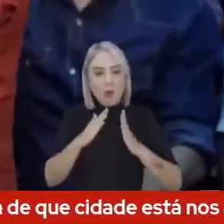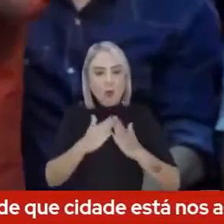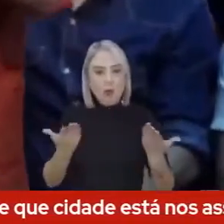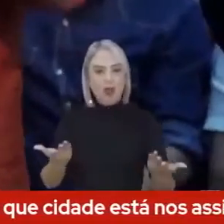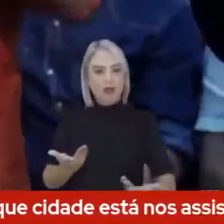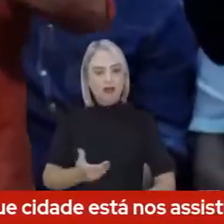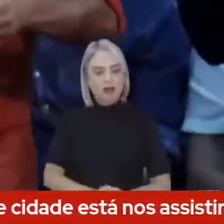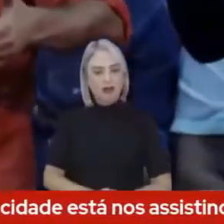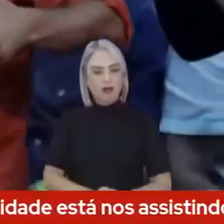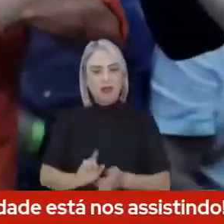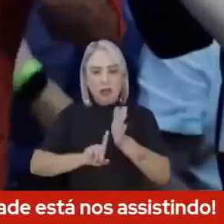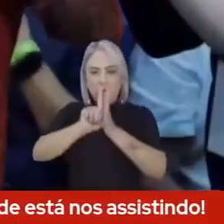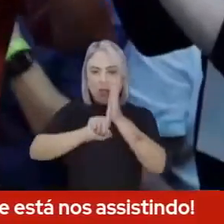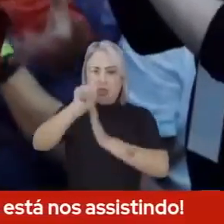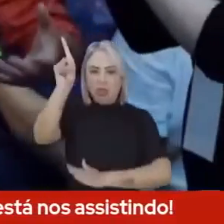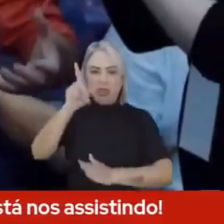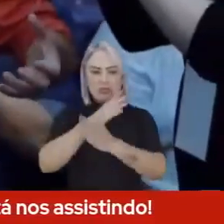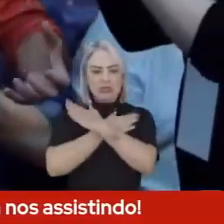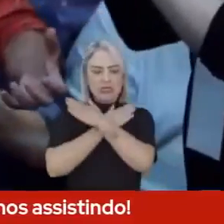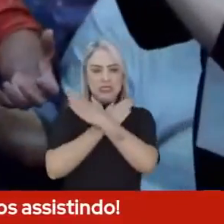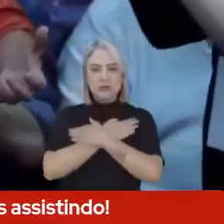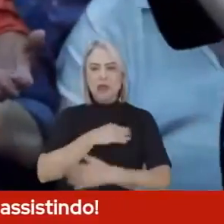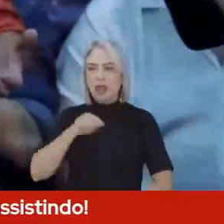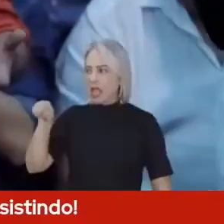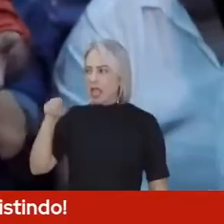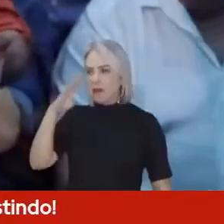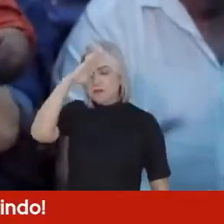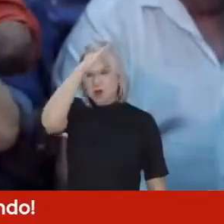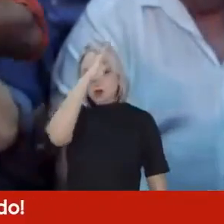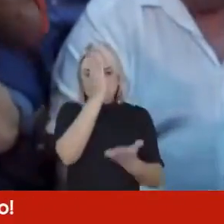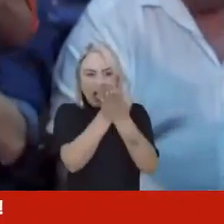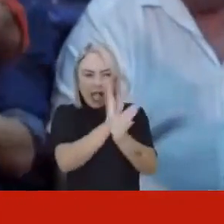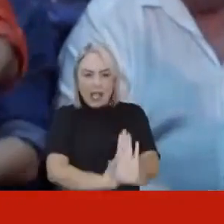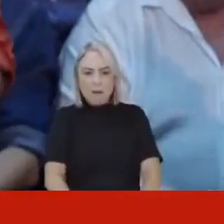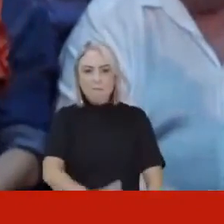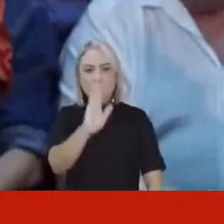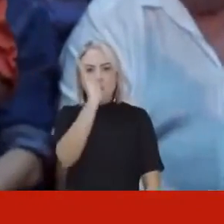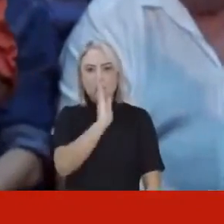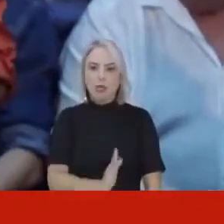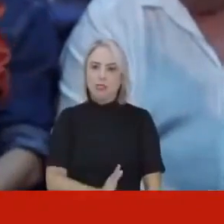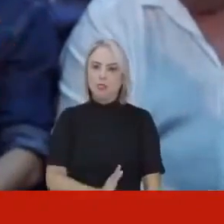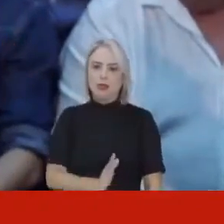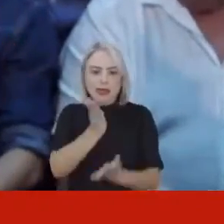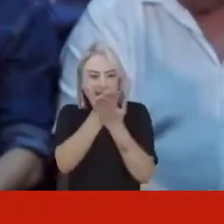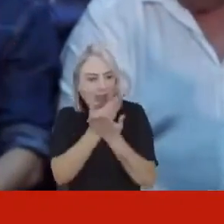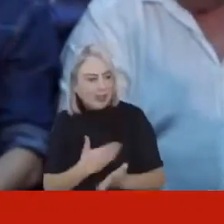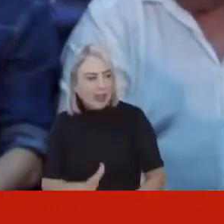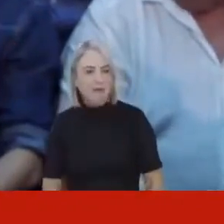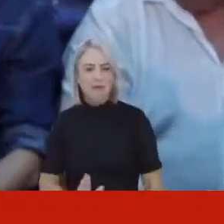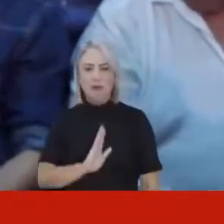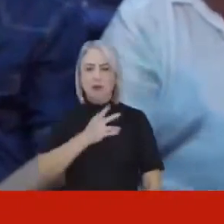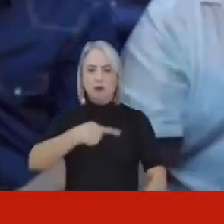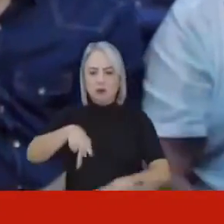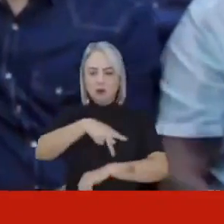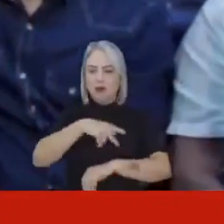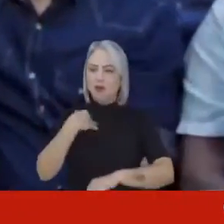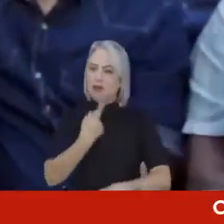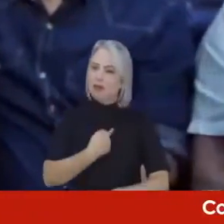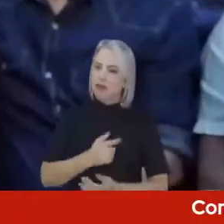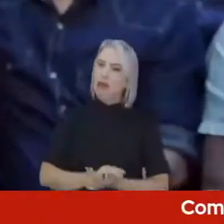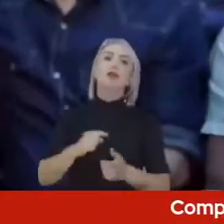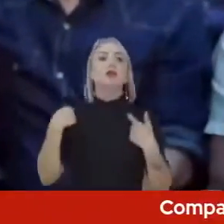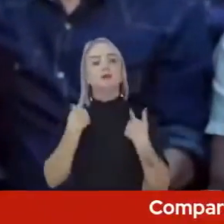voltou. Esse Bolsonaro destruiu o Brasil, destruiu o nosso país. Então, nós